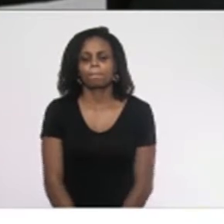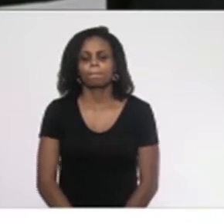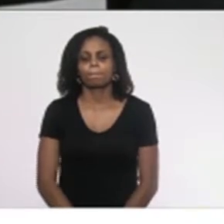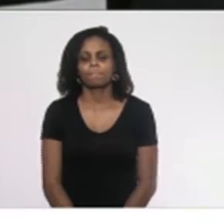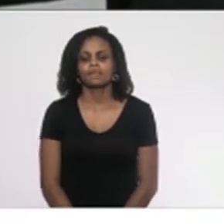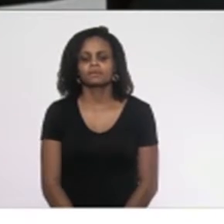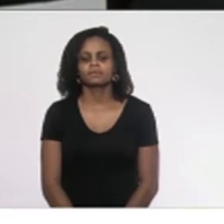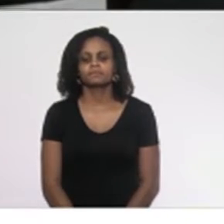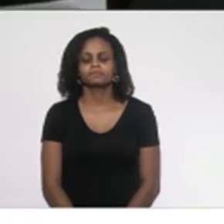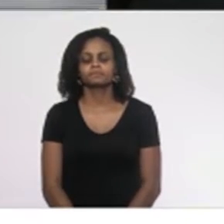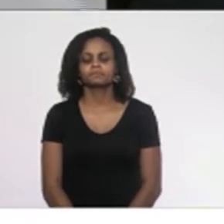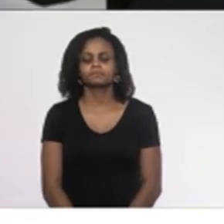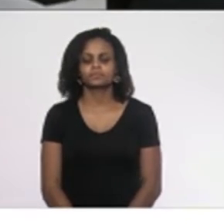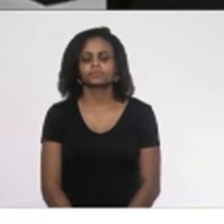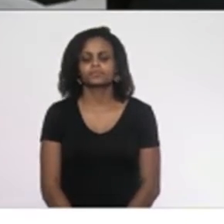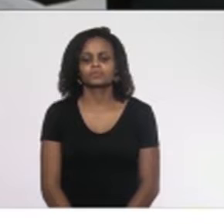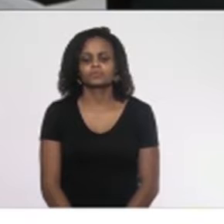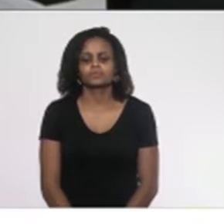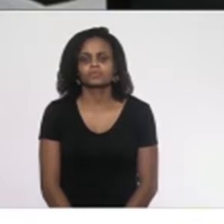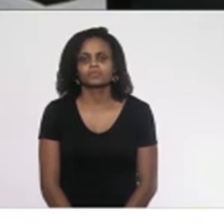Ela foi aprovada,